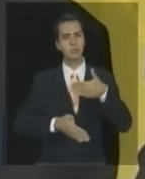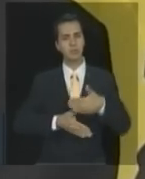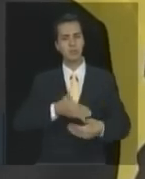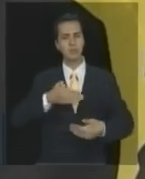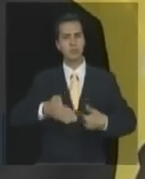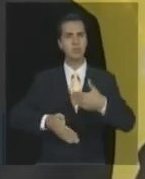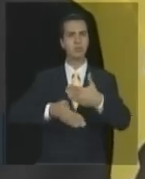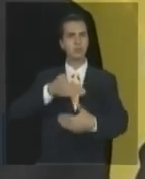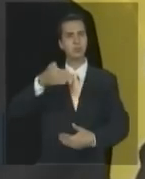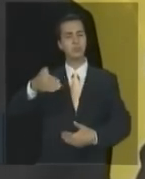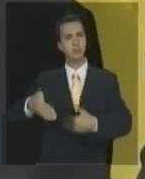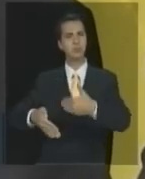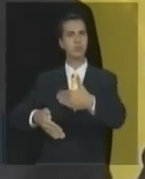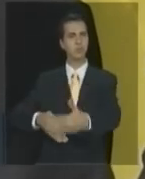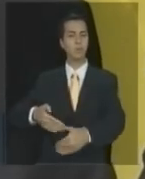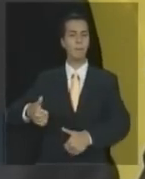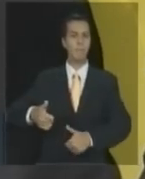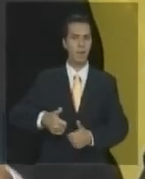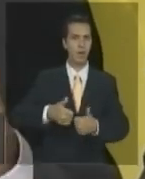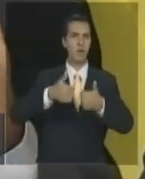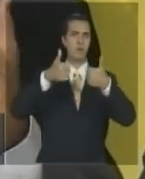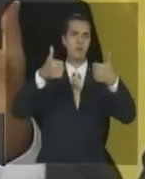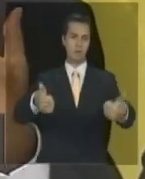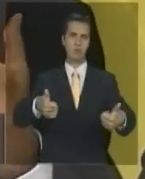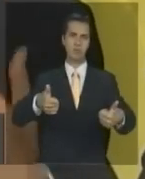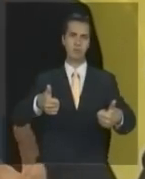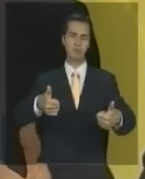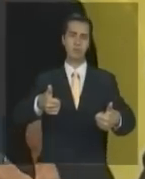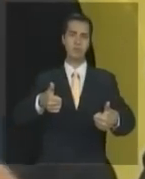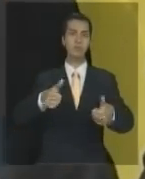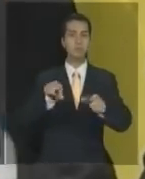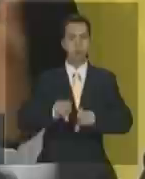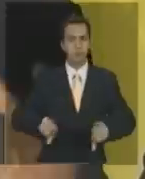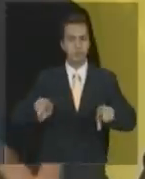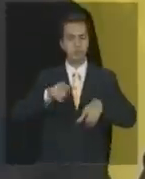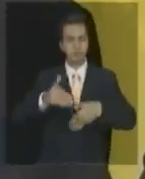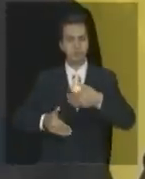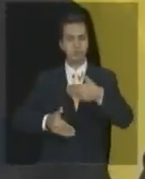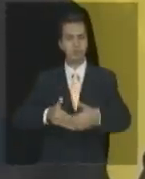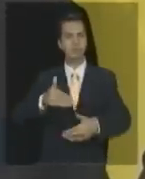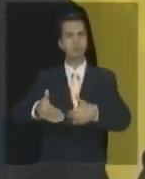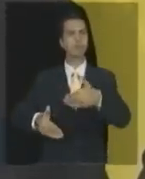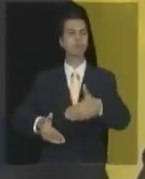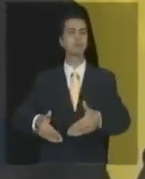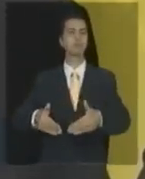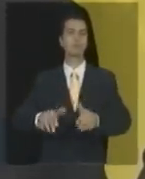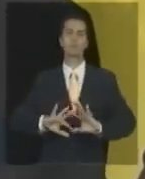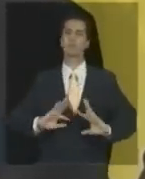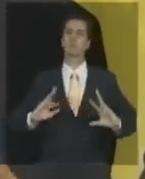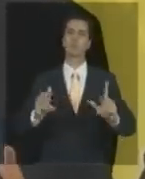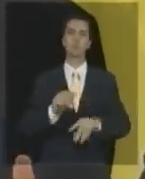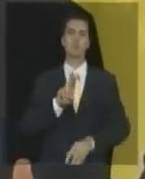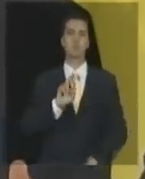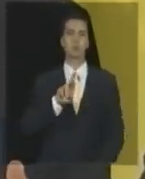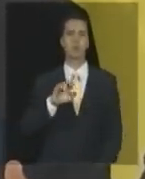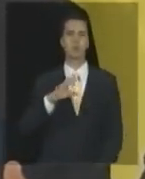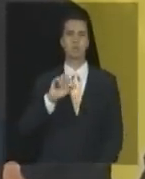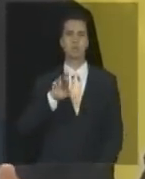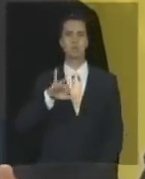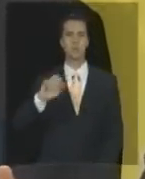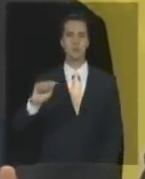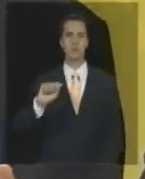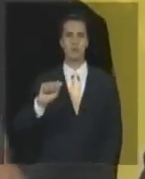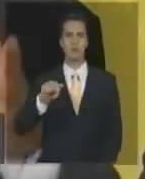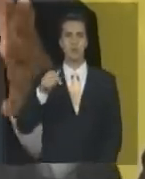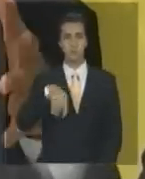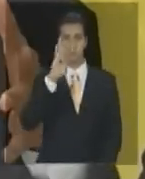aprimoramento institucional, um processo de modernização de toda a burocracia federal brasileira.